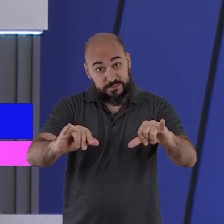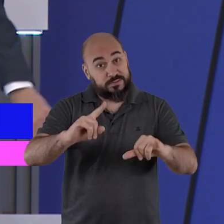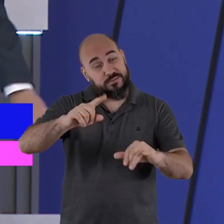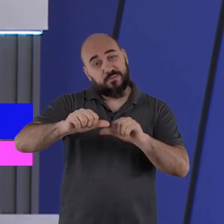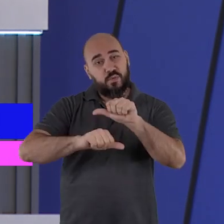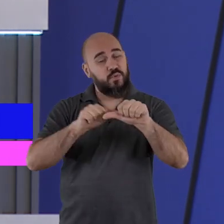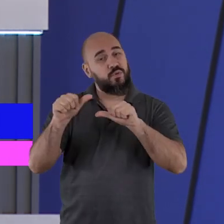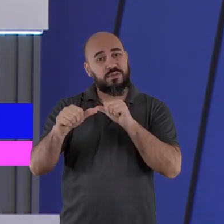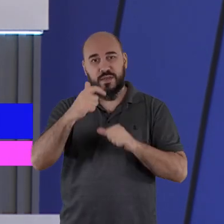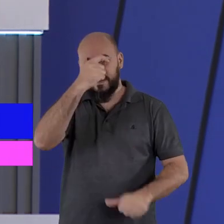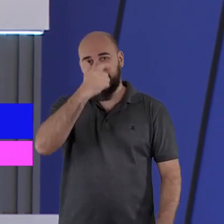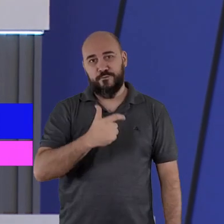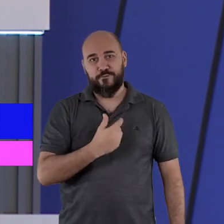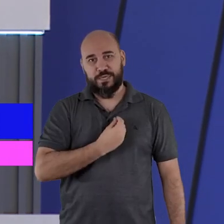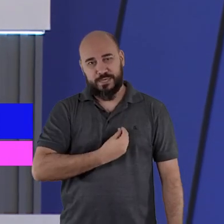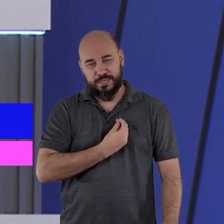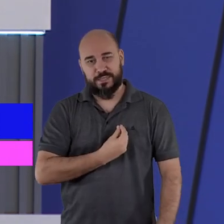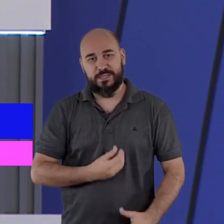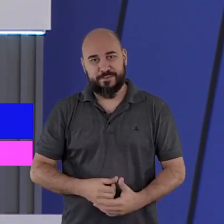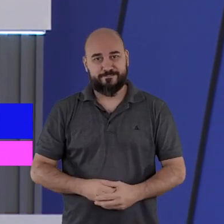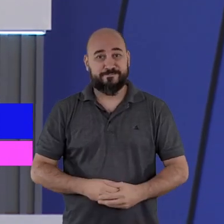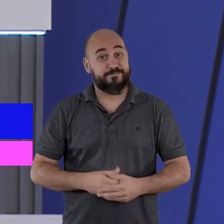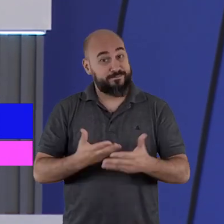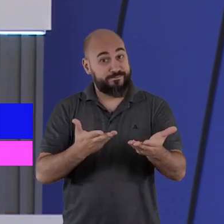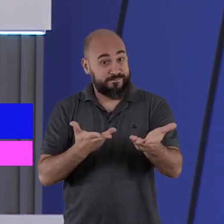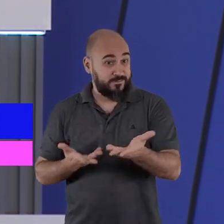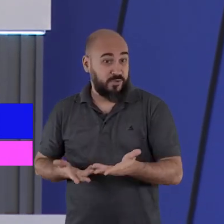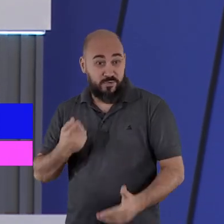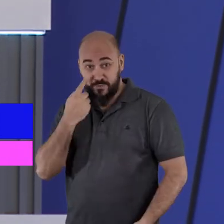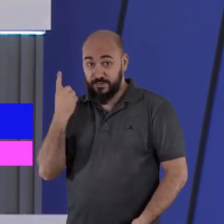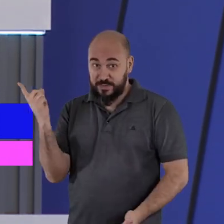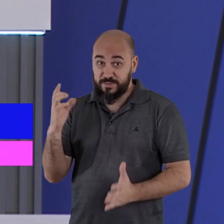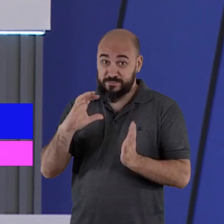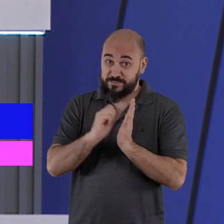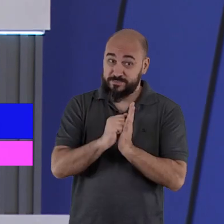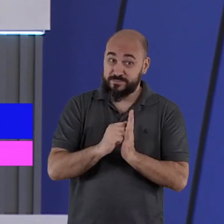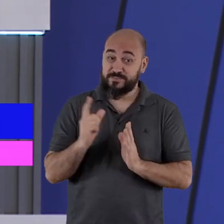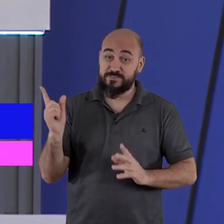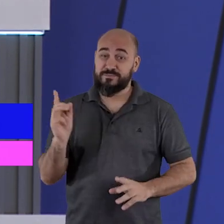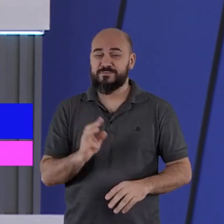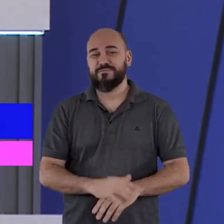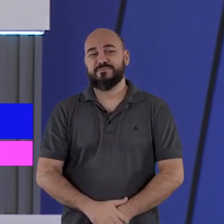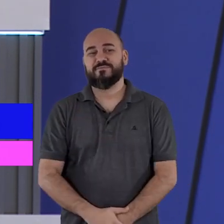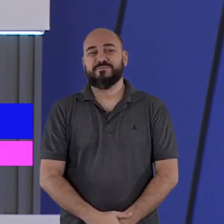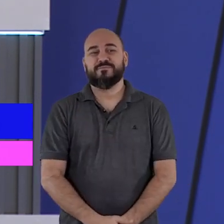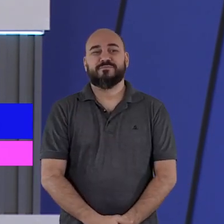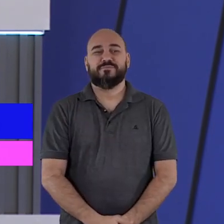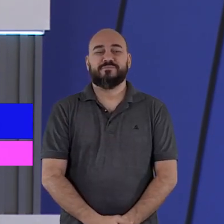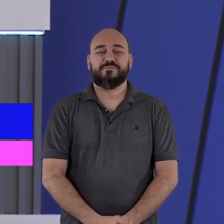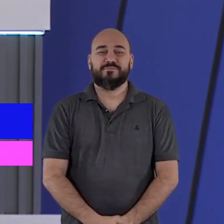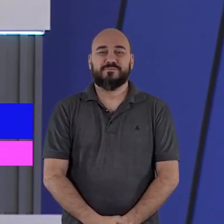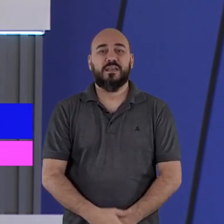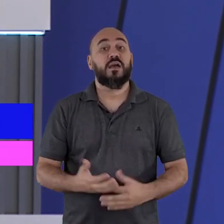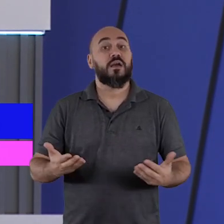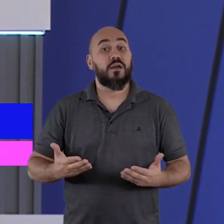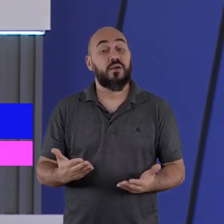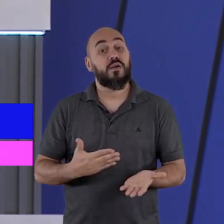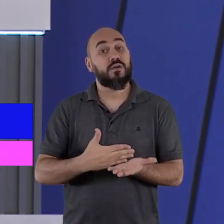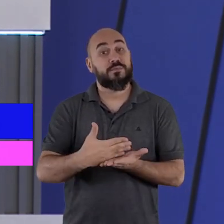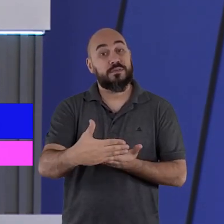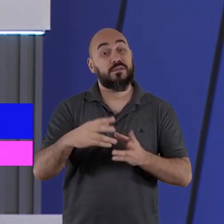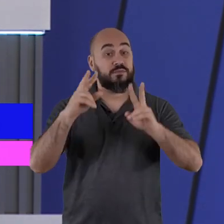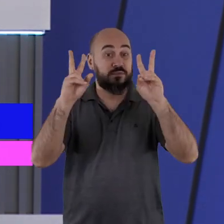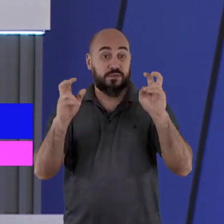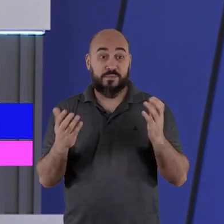aí o meu convite para você se inscrever no nosso canal. Vamos para o tema de hoje, que vai